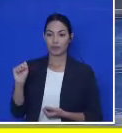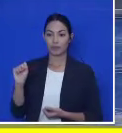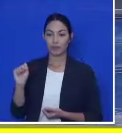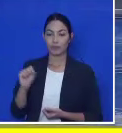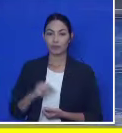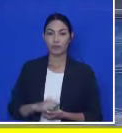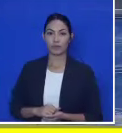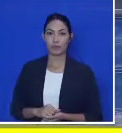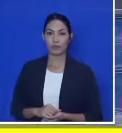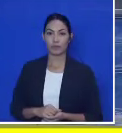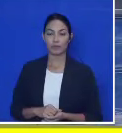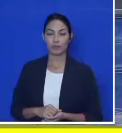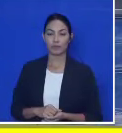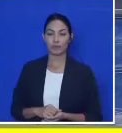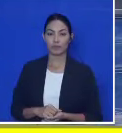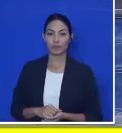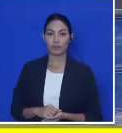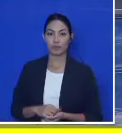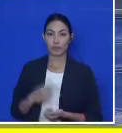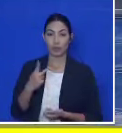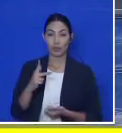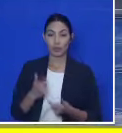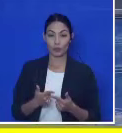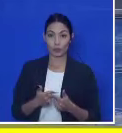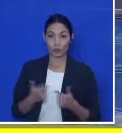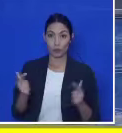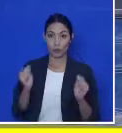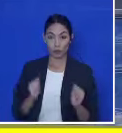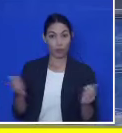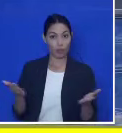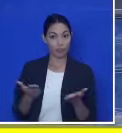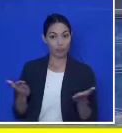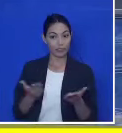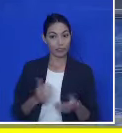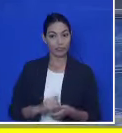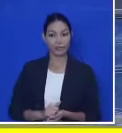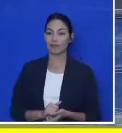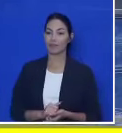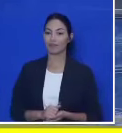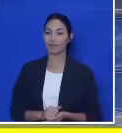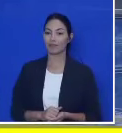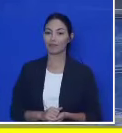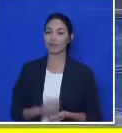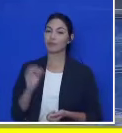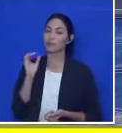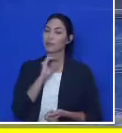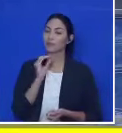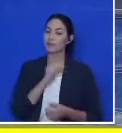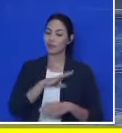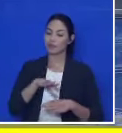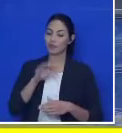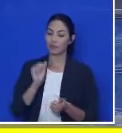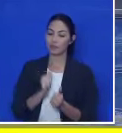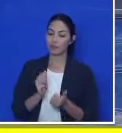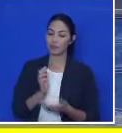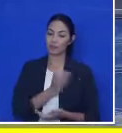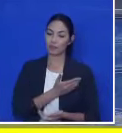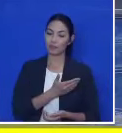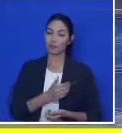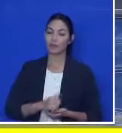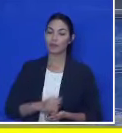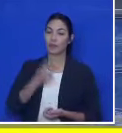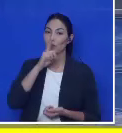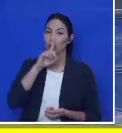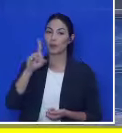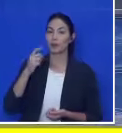Cinza, 38. Sua sorte pode vir com este número. Na sequência, sorteio do time do coração. Fique atento. Vamos chamar